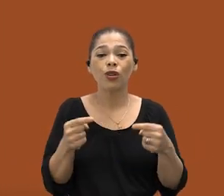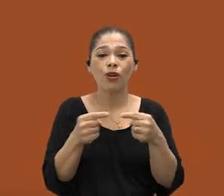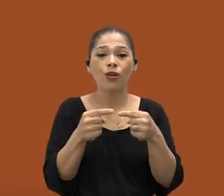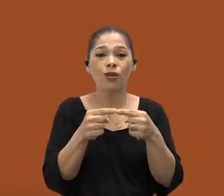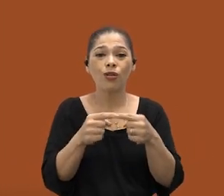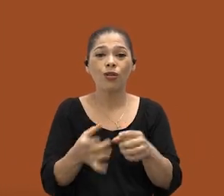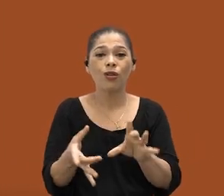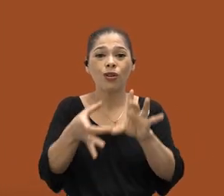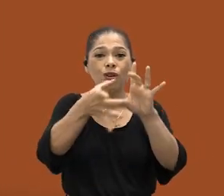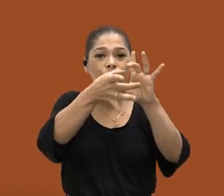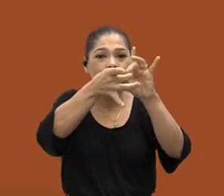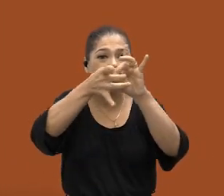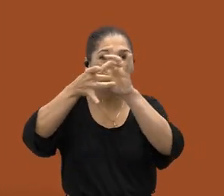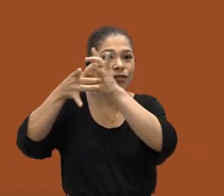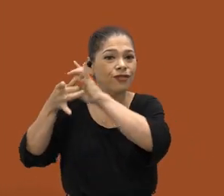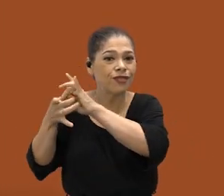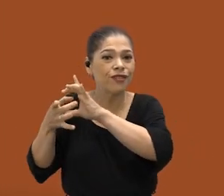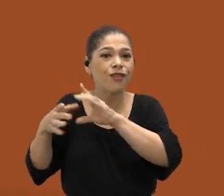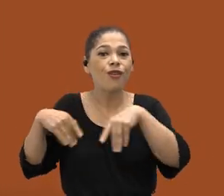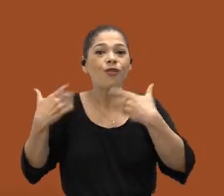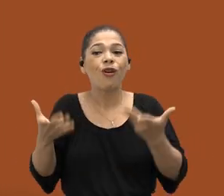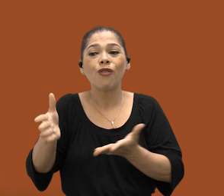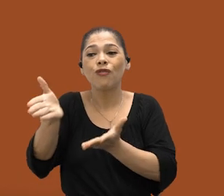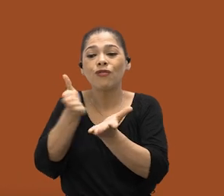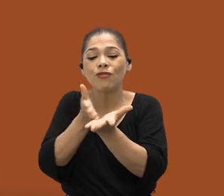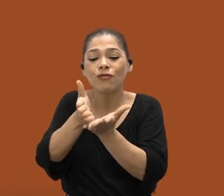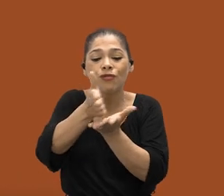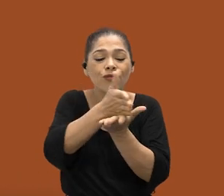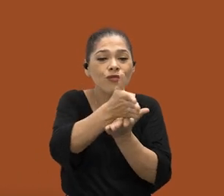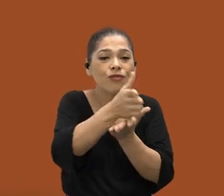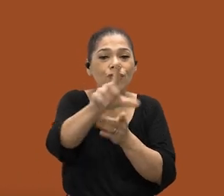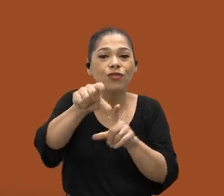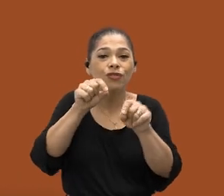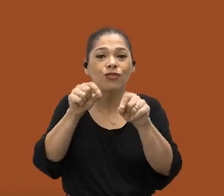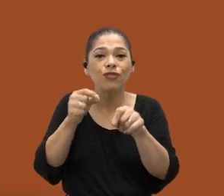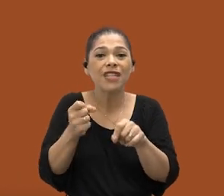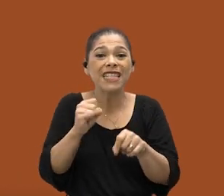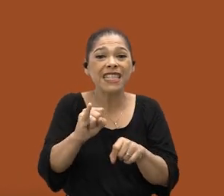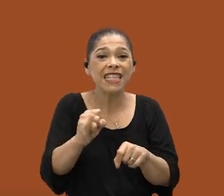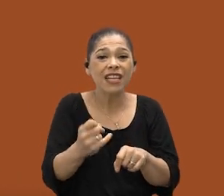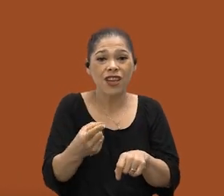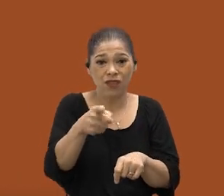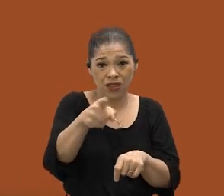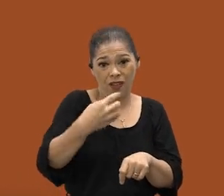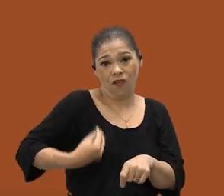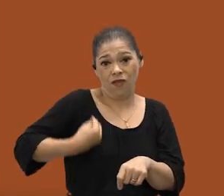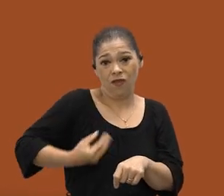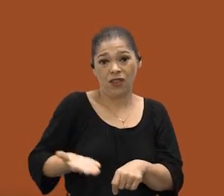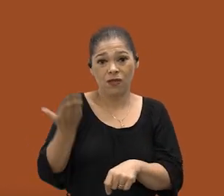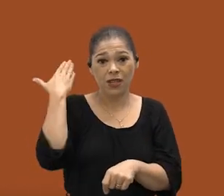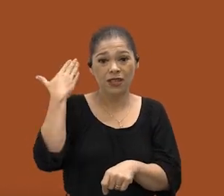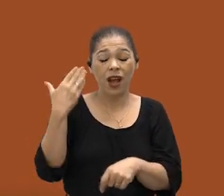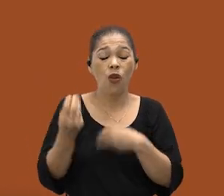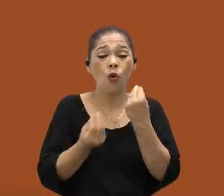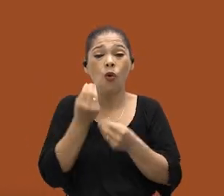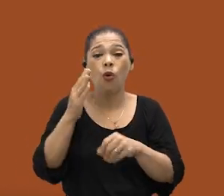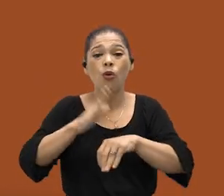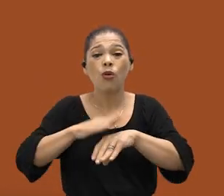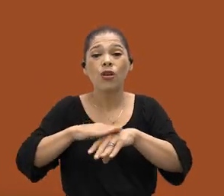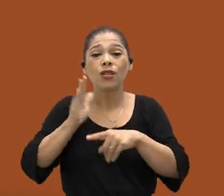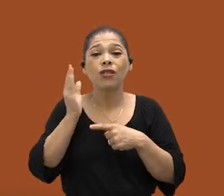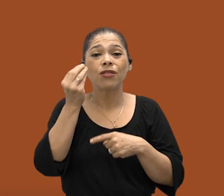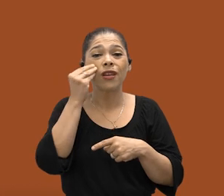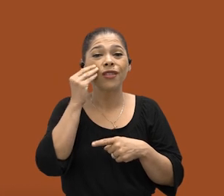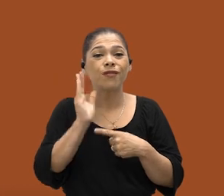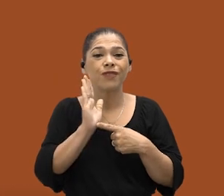pelo passado aqui você de que lado você estaria naquele jogo naquela naquele construído os fatos